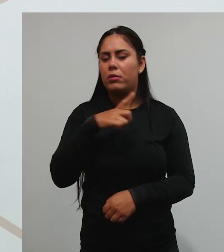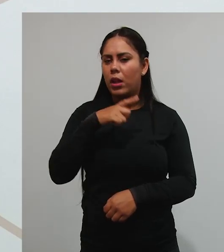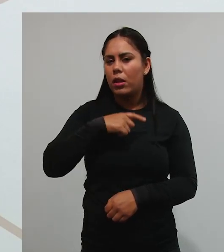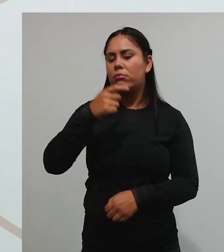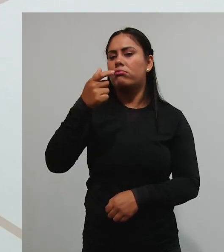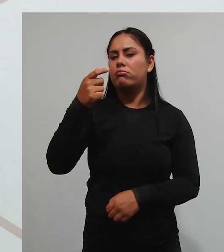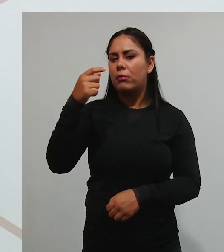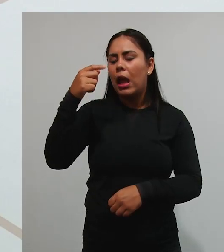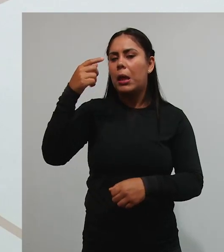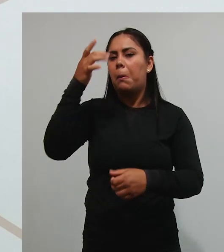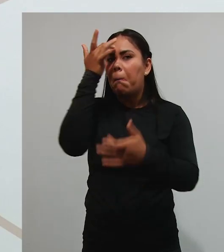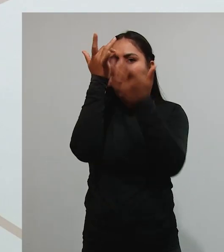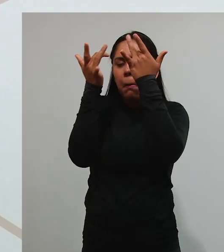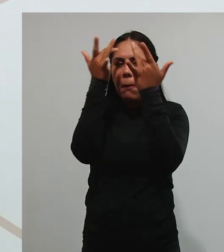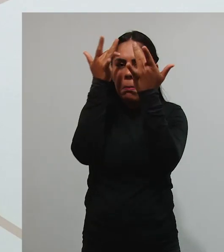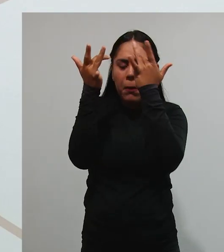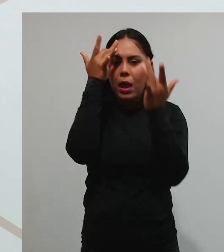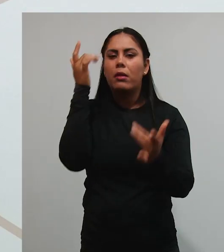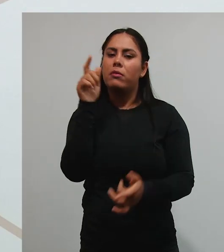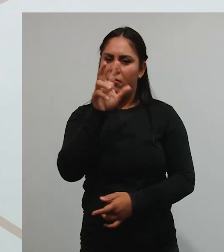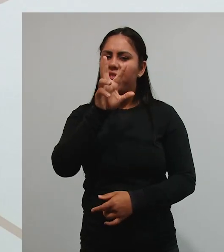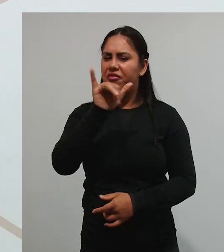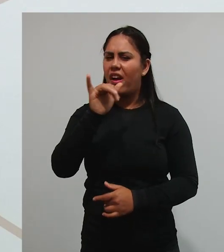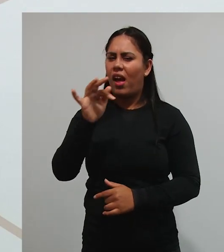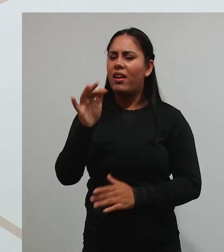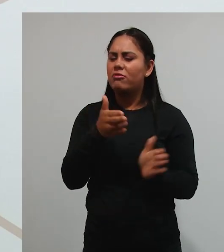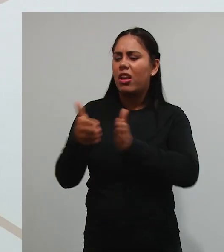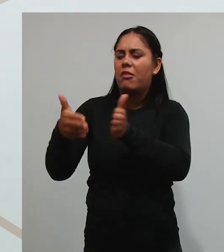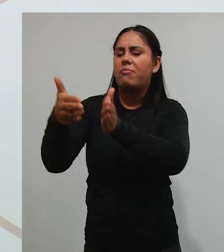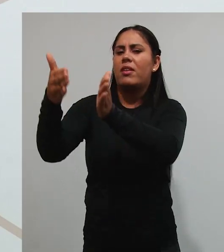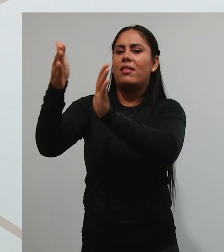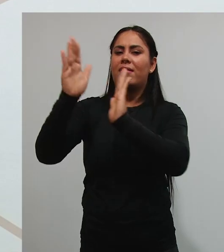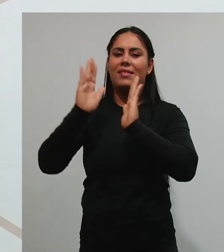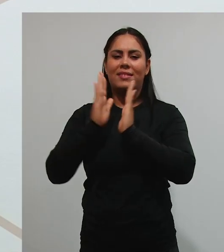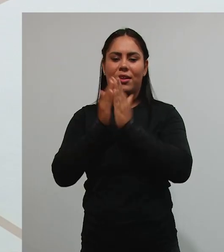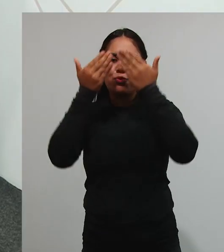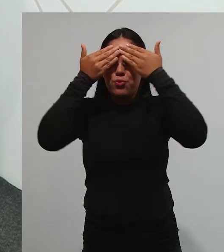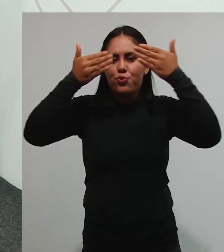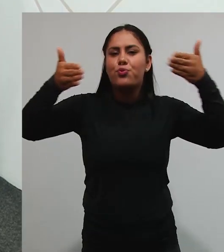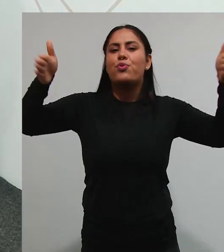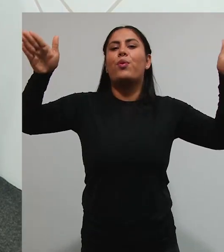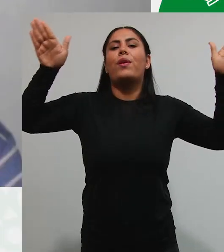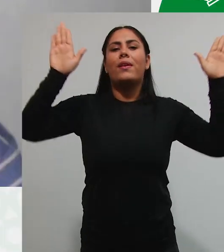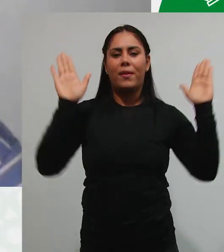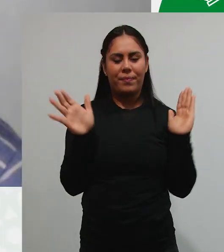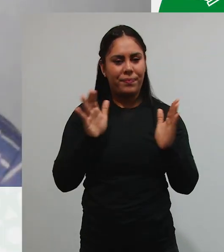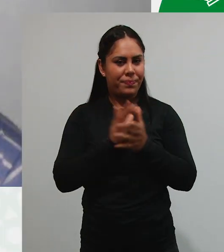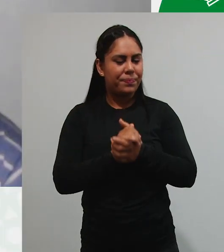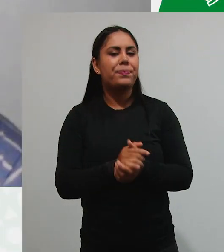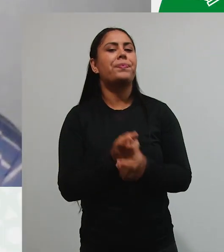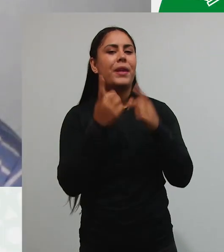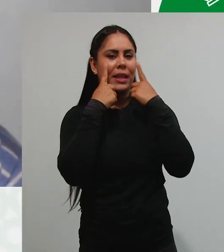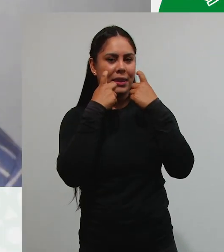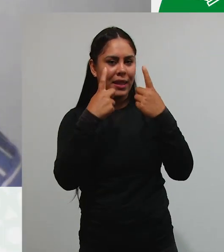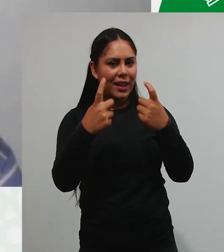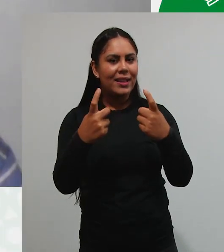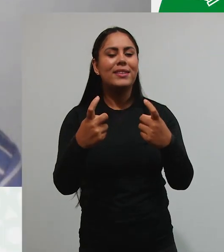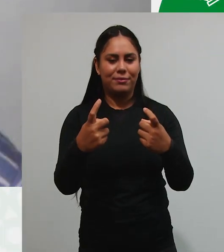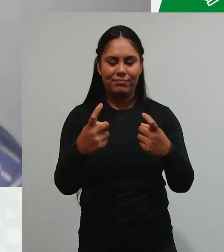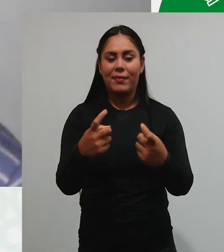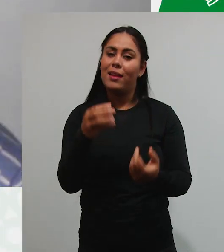tenha isso em mente que você vai iluminar muitas mentes. Isso é interessante,